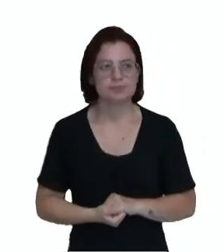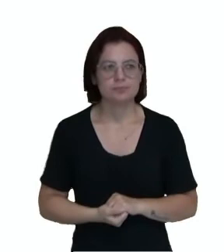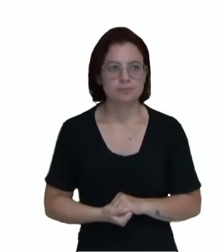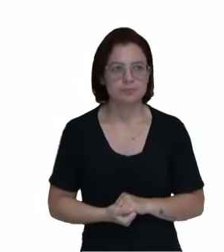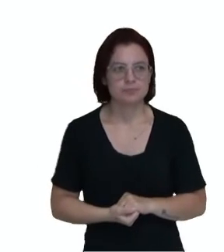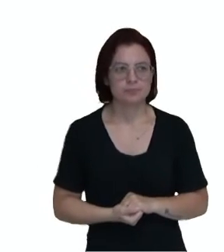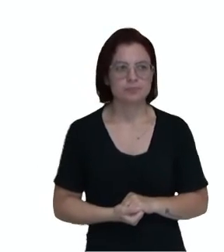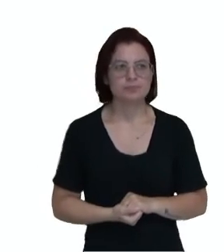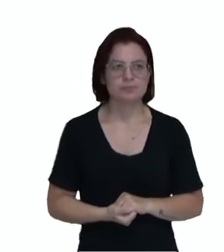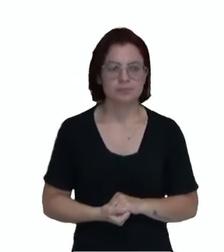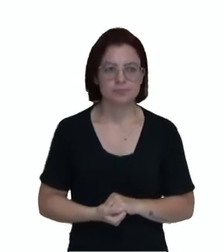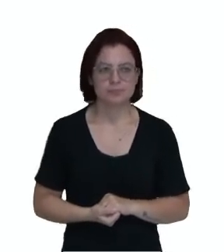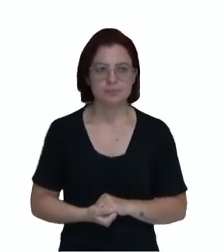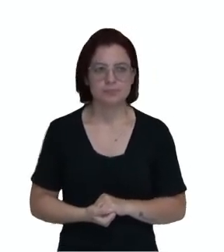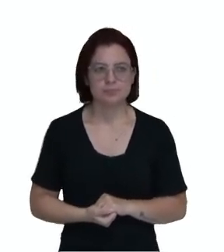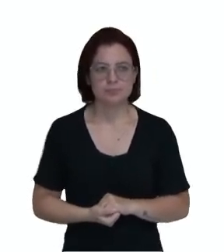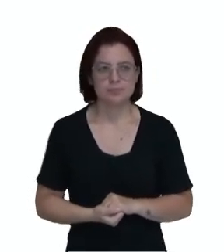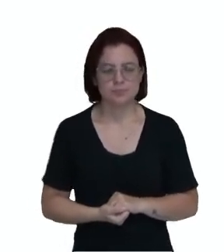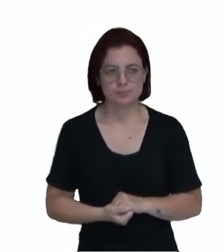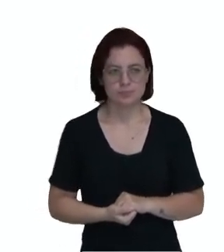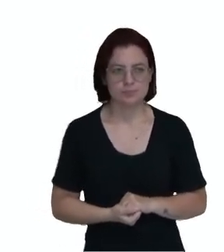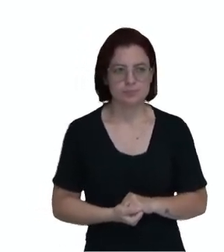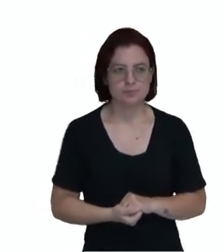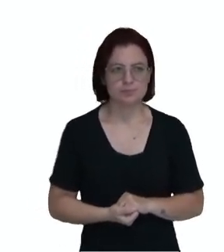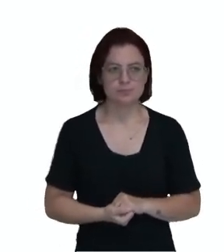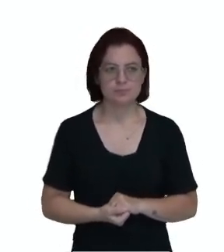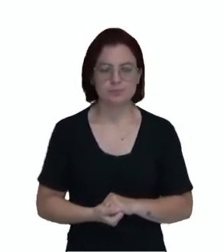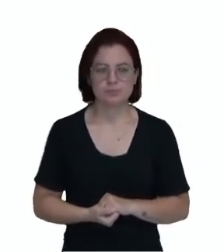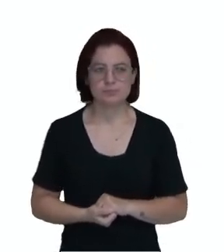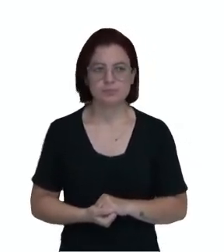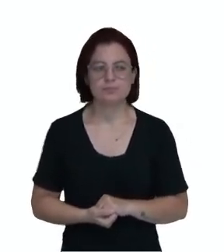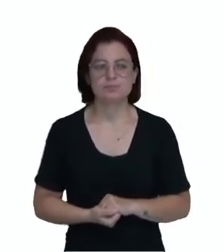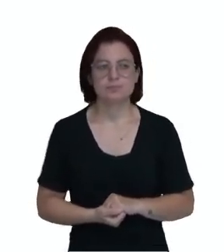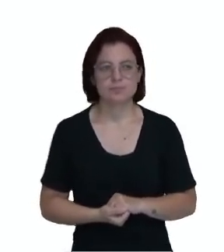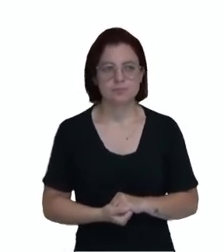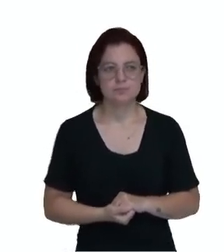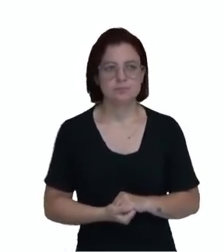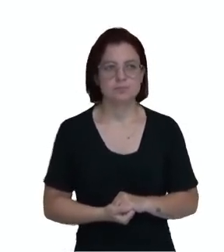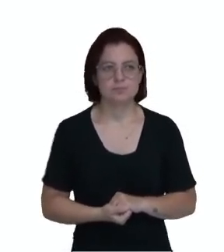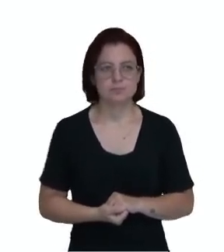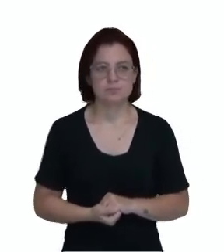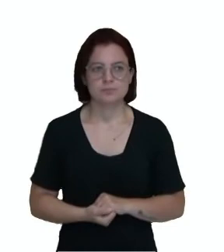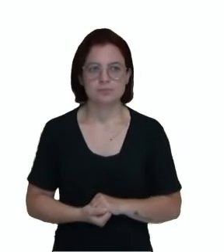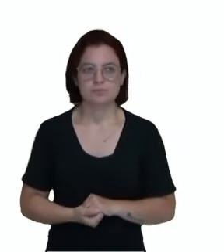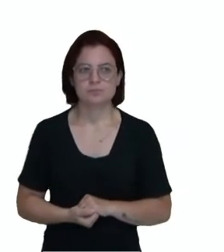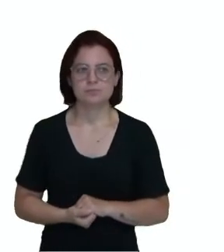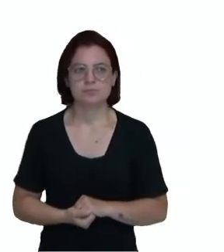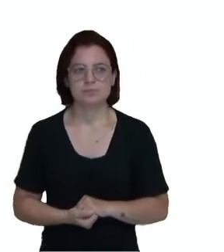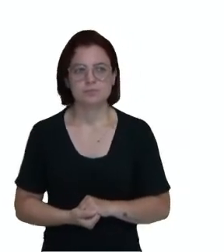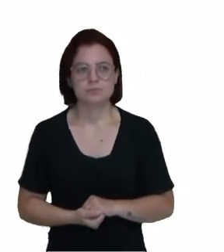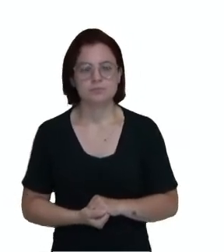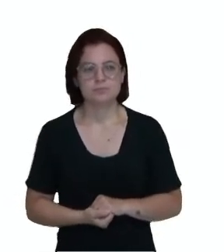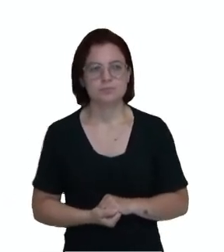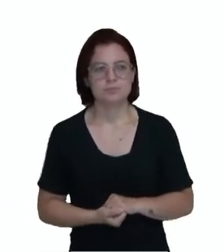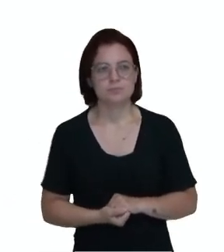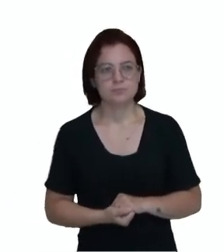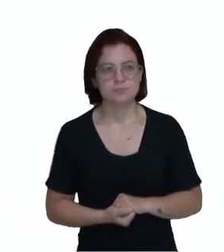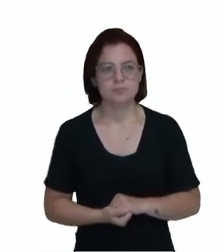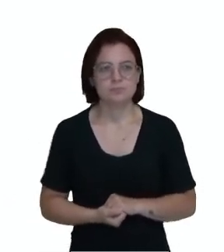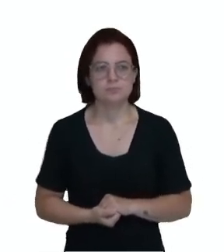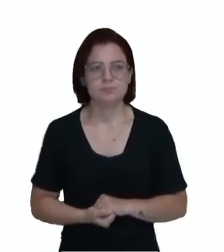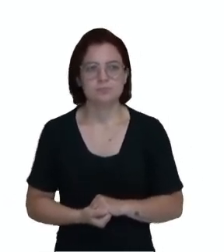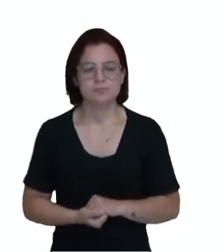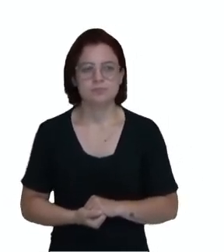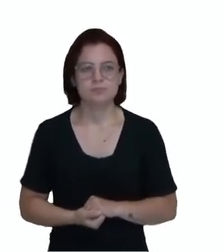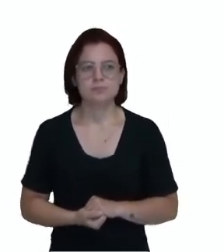vezes colchetes, 2 mais 10 divididos por 5, menos 3, fecha parênteses, fecha colchetes, menos 1, fecha